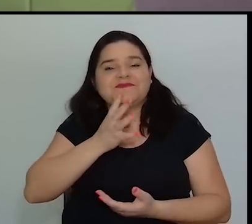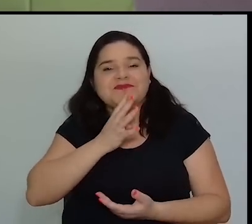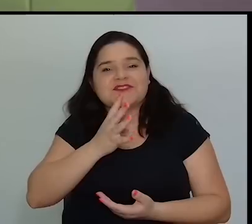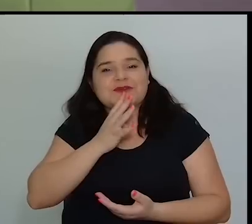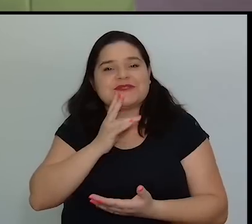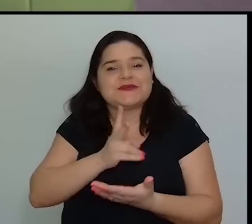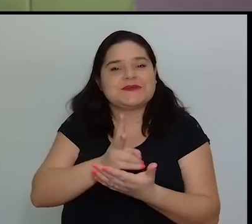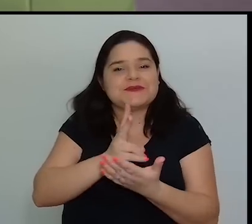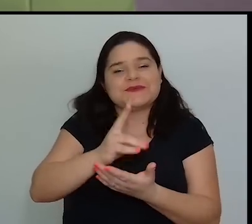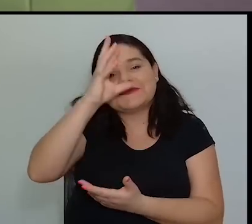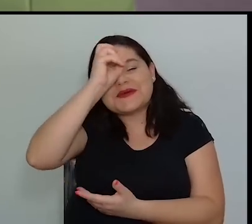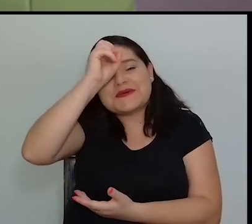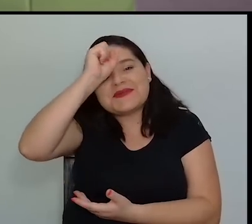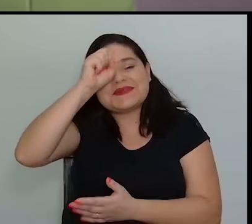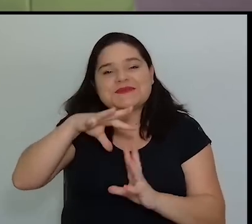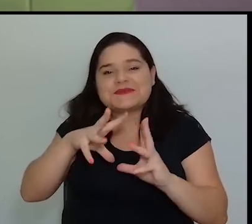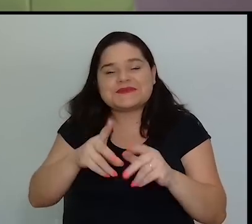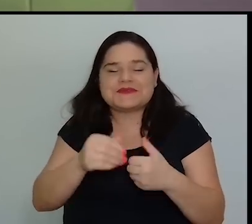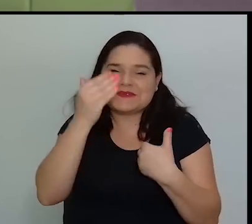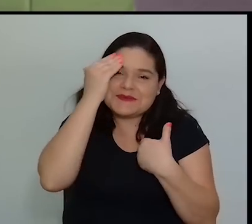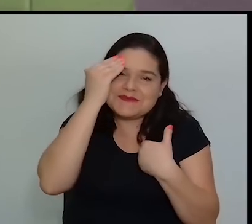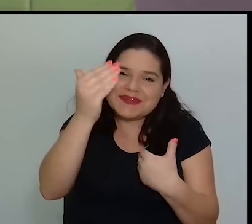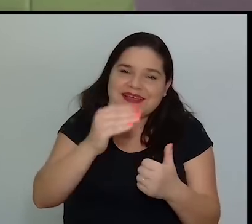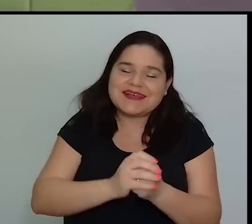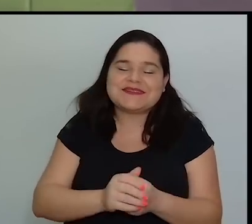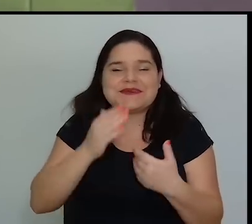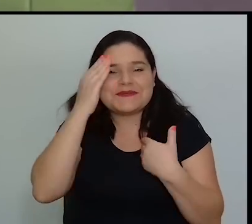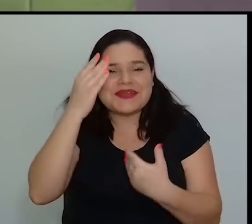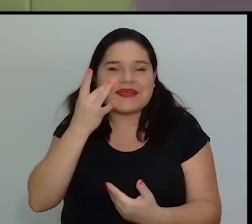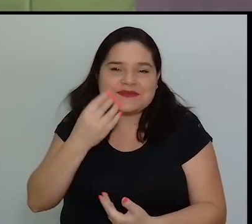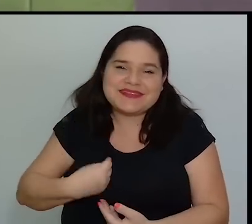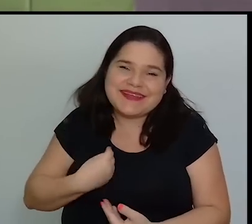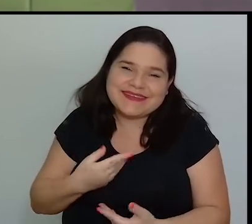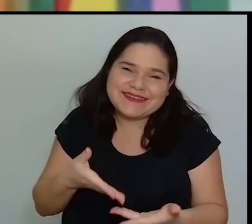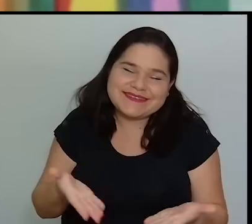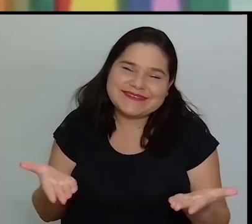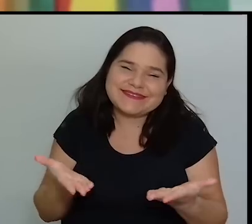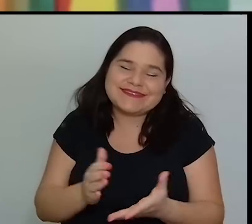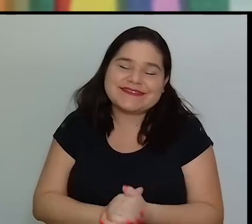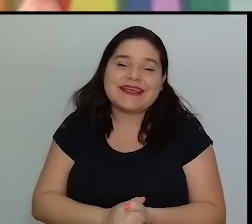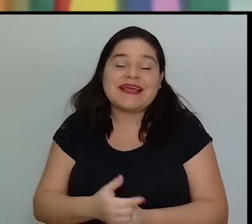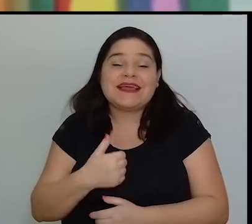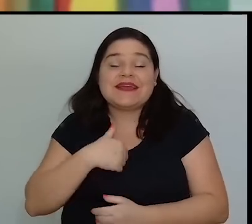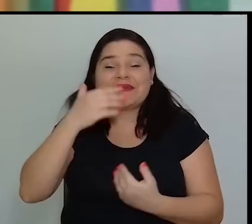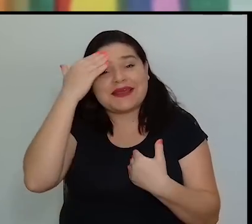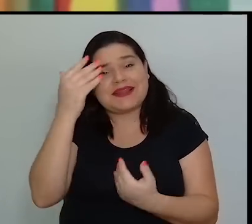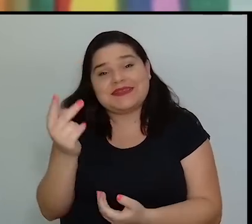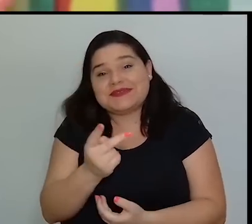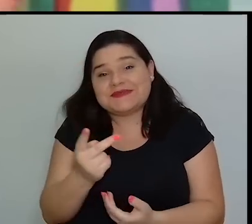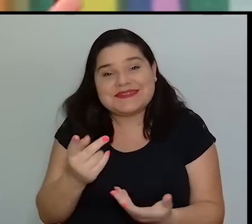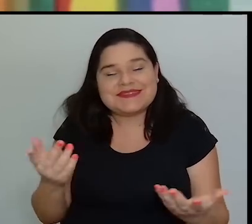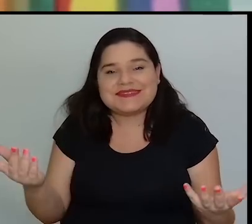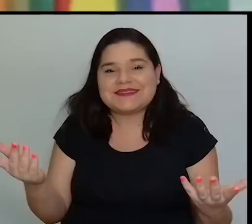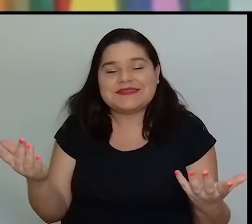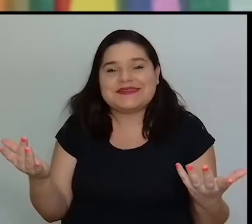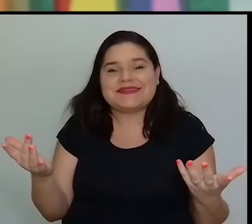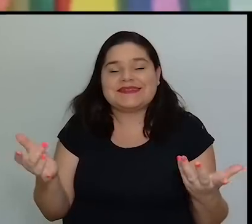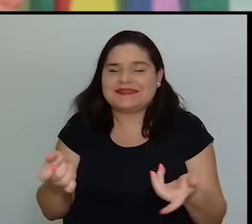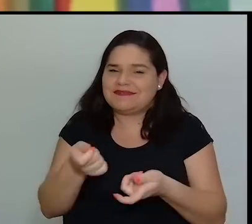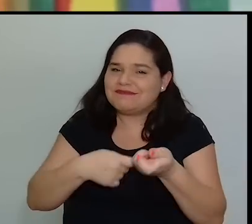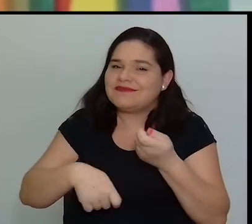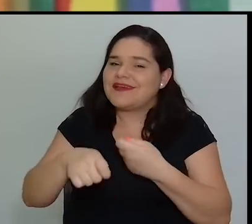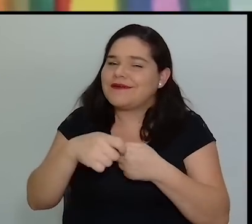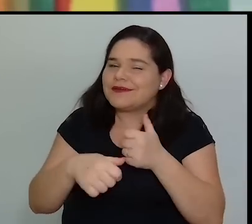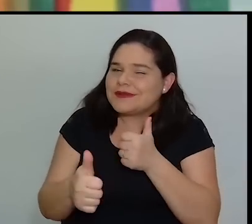e continuar aprendendo com todo mundo obrigado mesmo e obrigado tá aqui Eu que agradeço negócios realmente